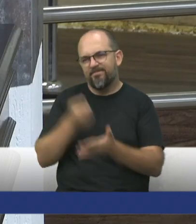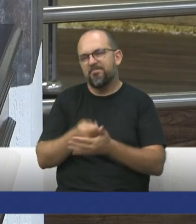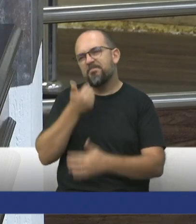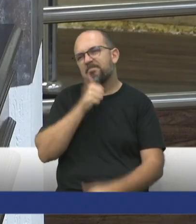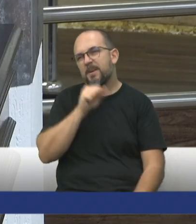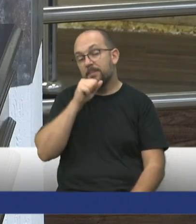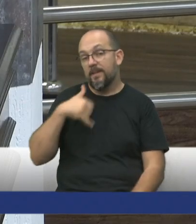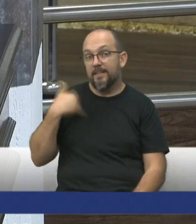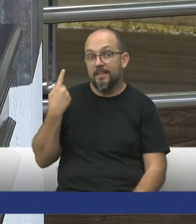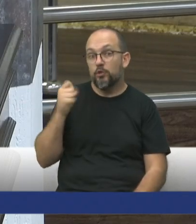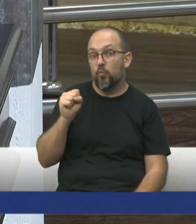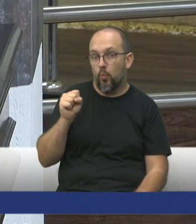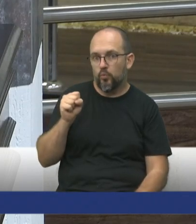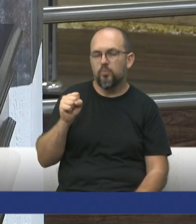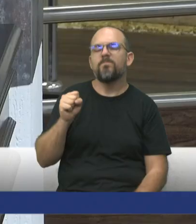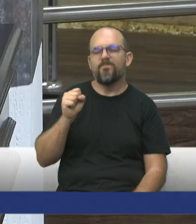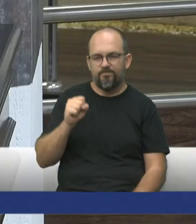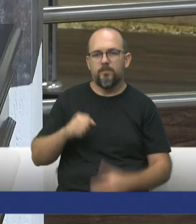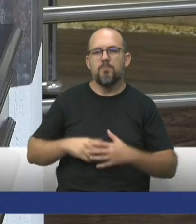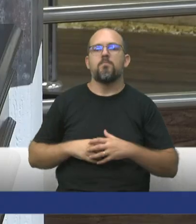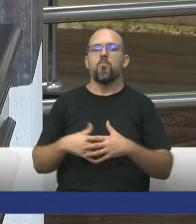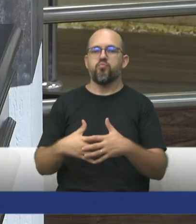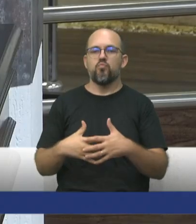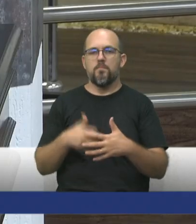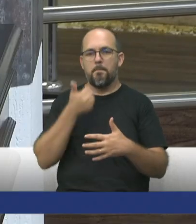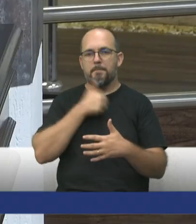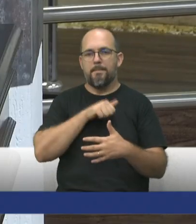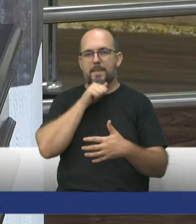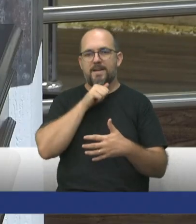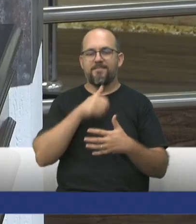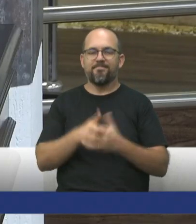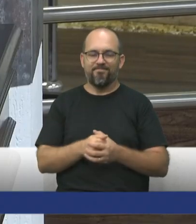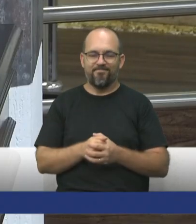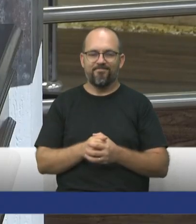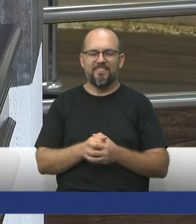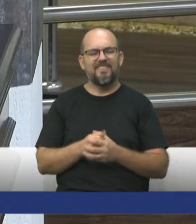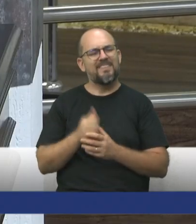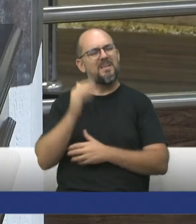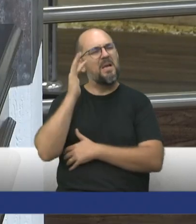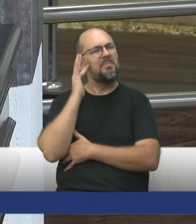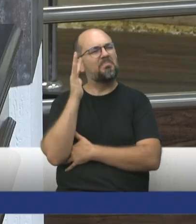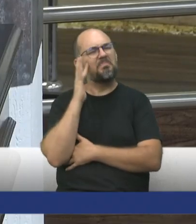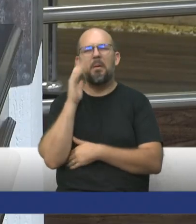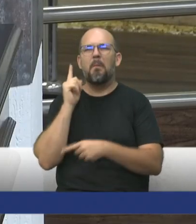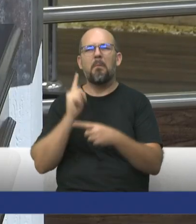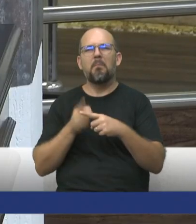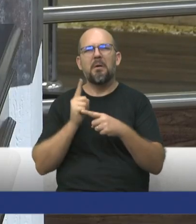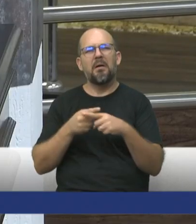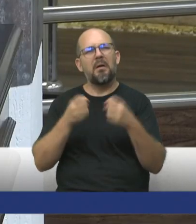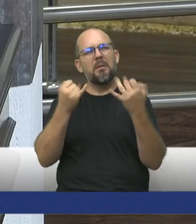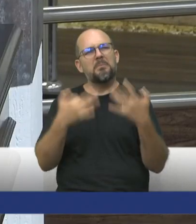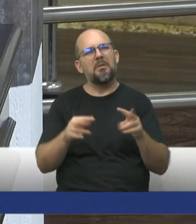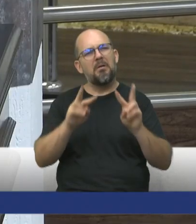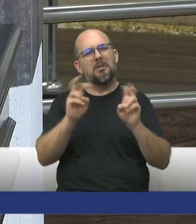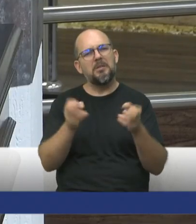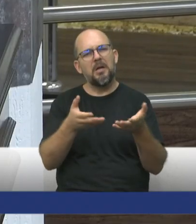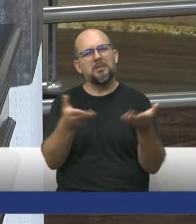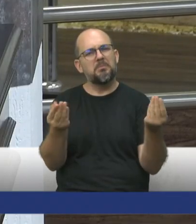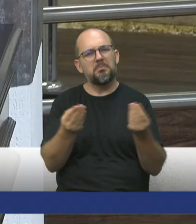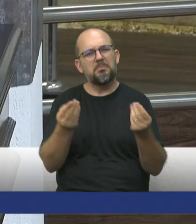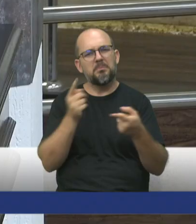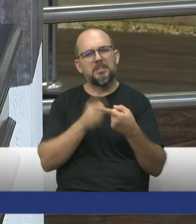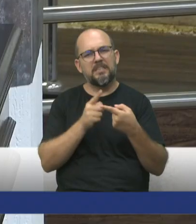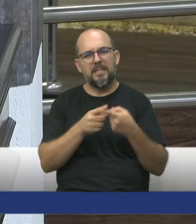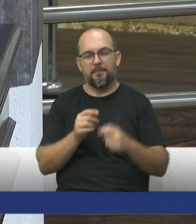mãe. Aí vocês devem pensar, nossa, por que ela está falando sobre isso? Porque